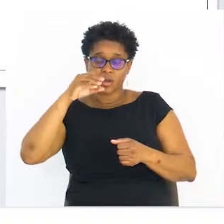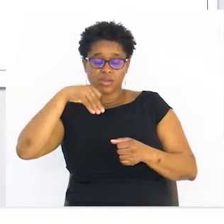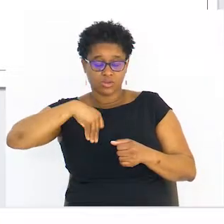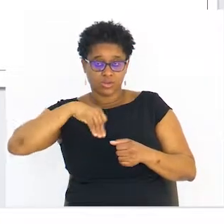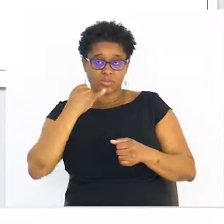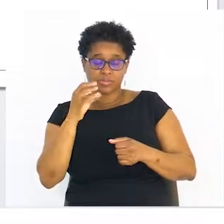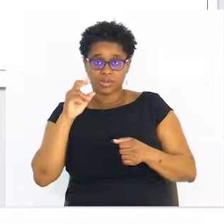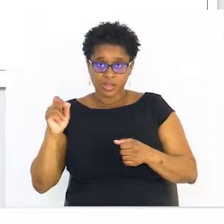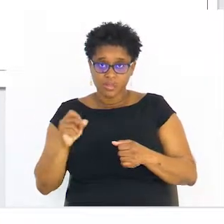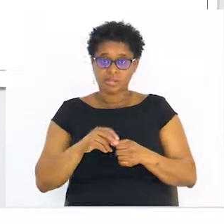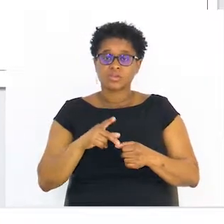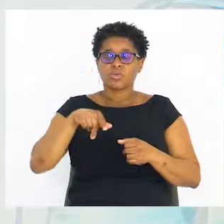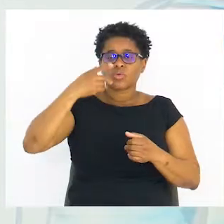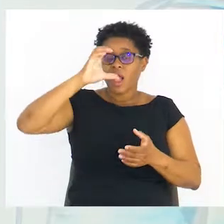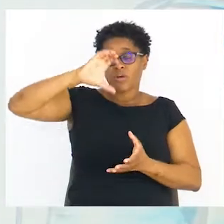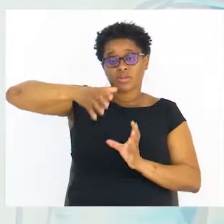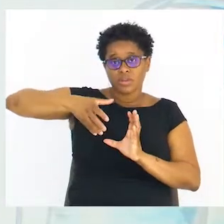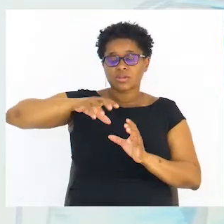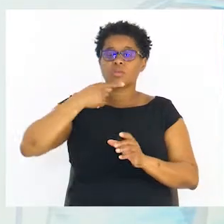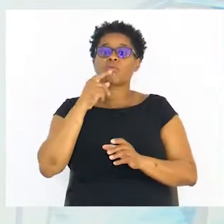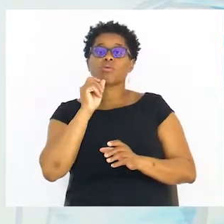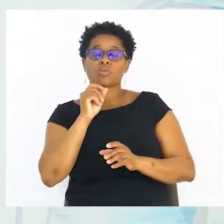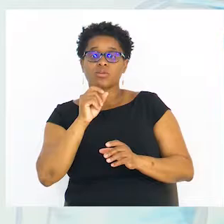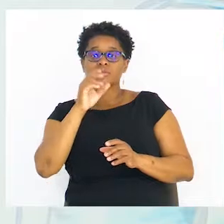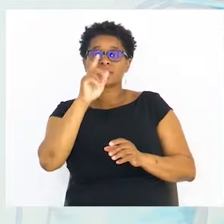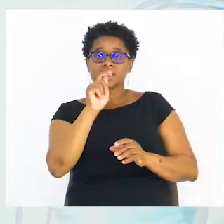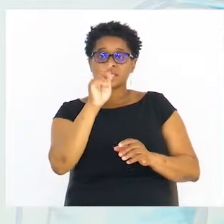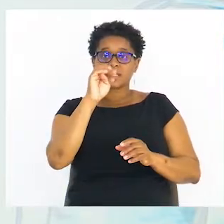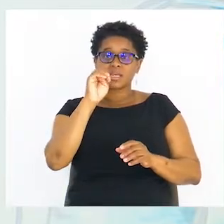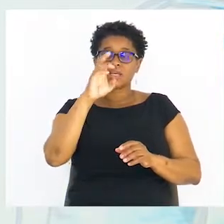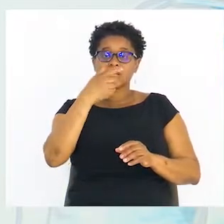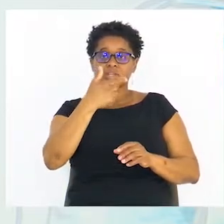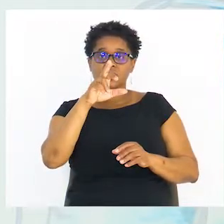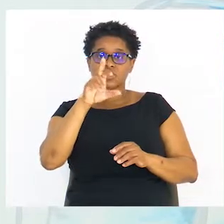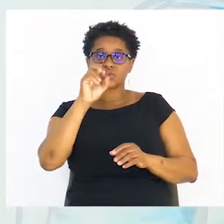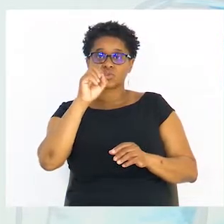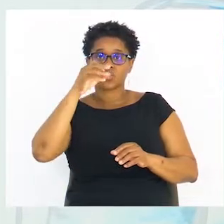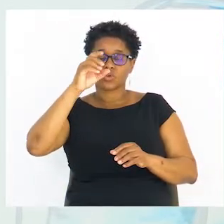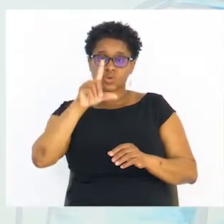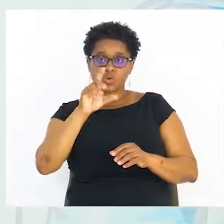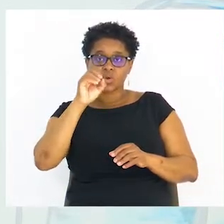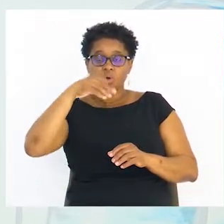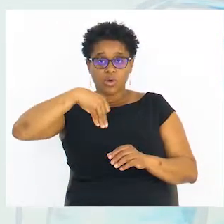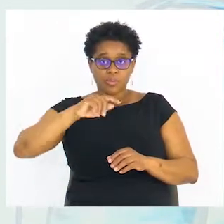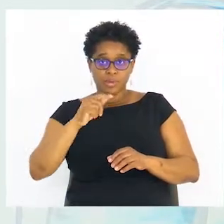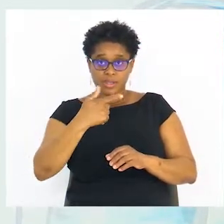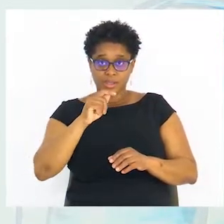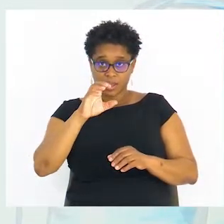de australopitecos. Está claro que os